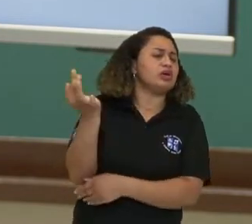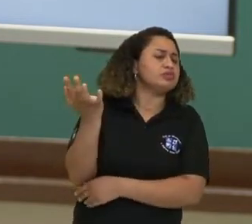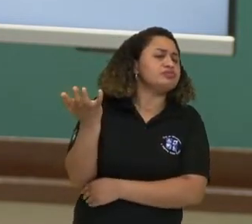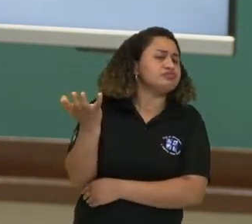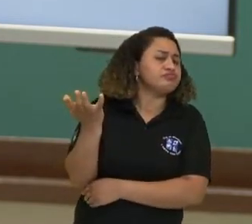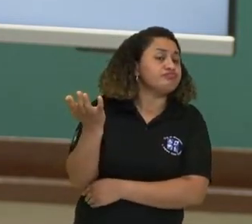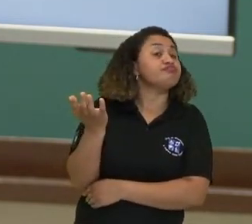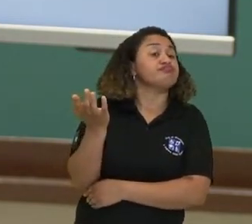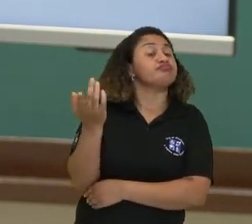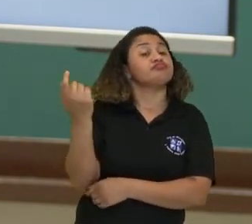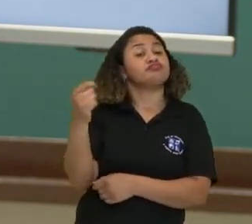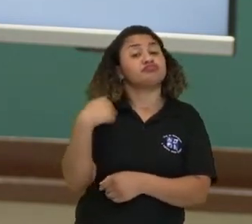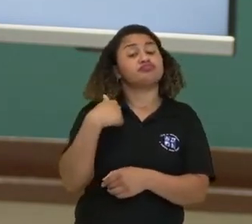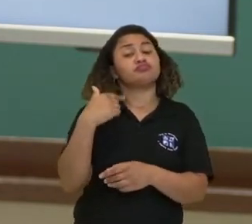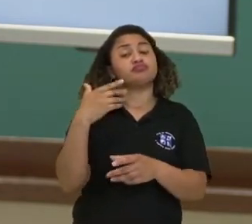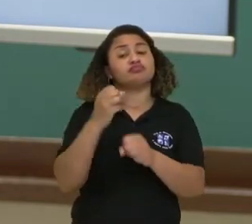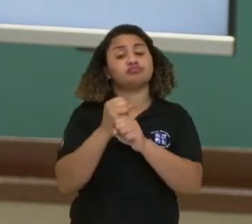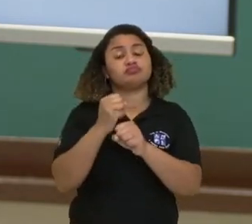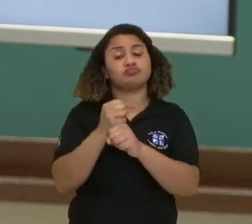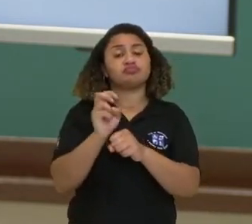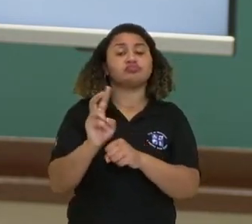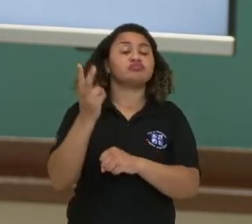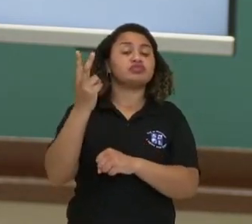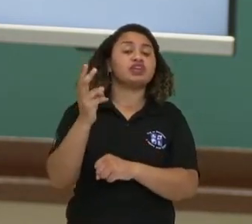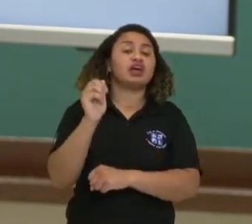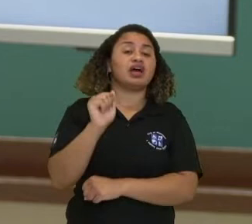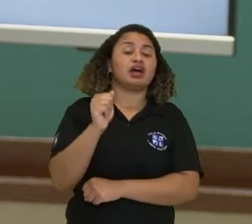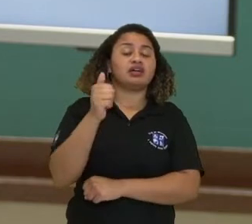eu preciso calcular o valor do meu